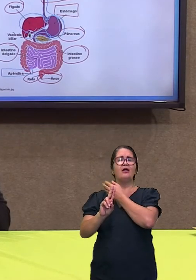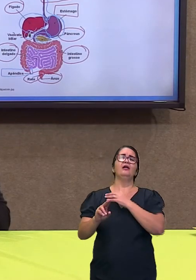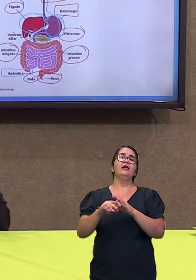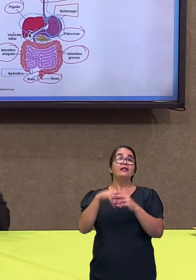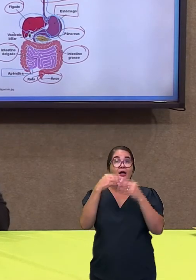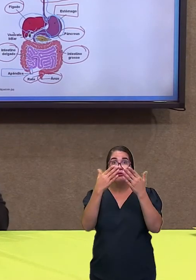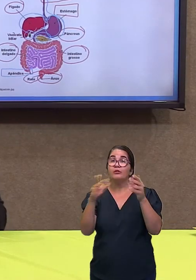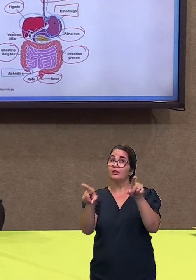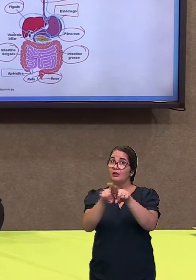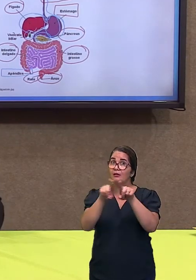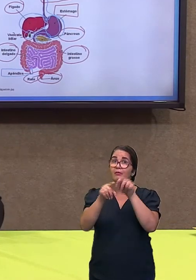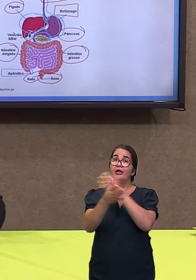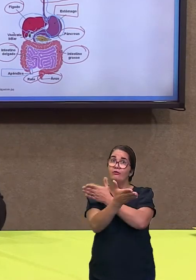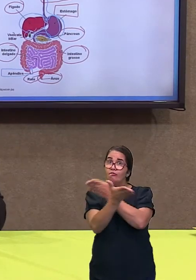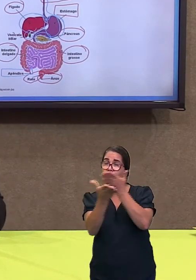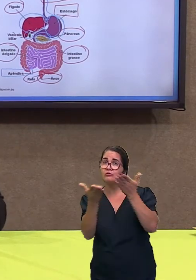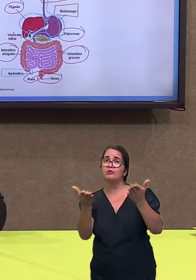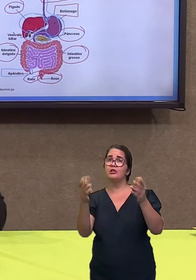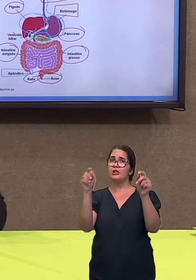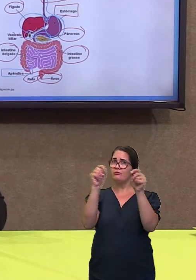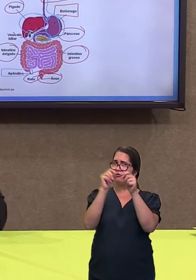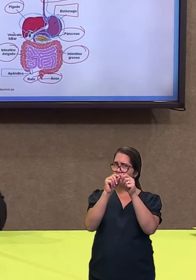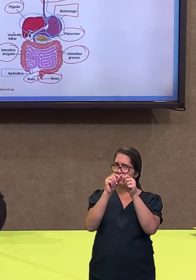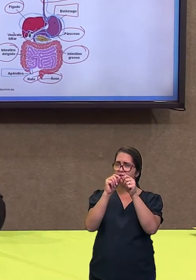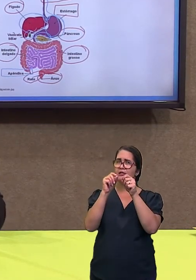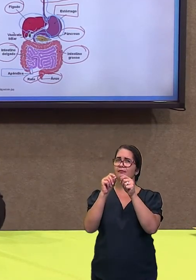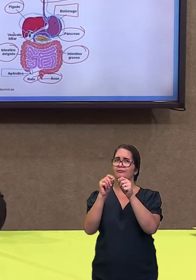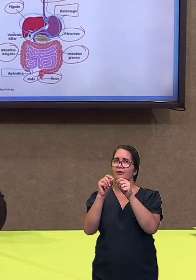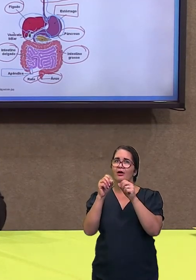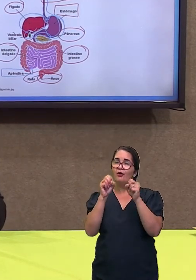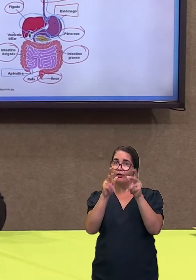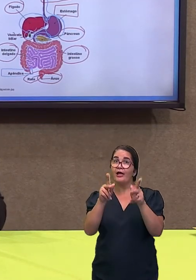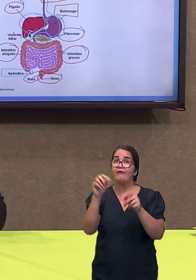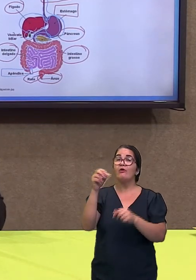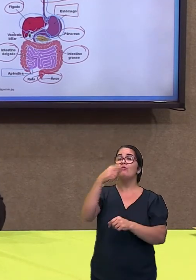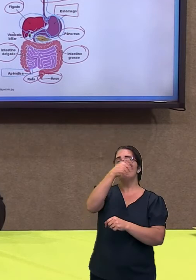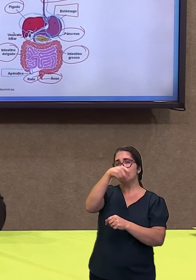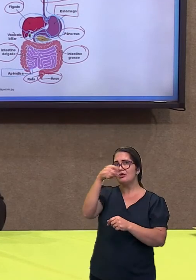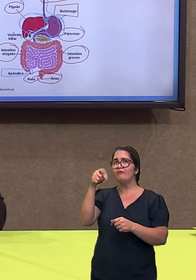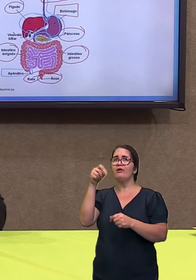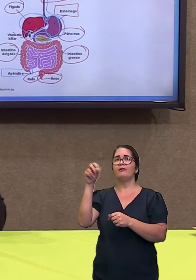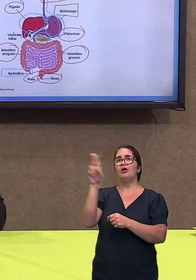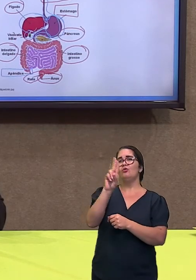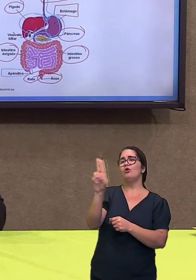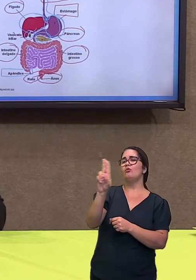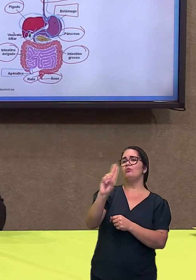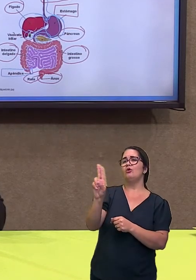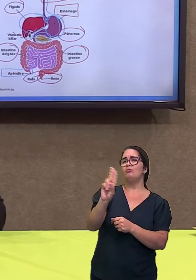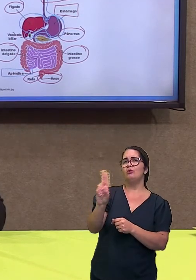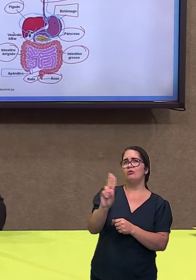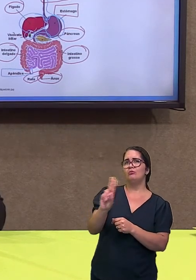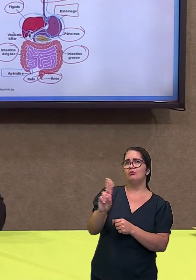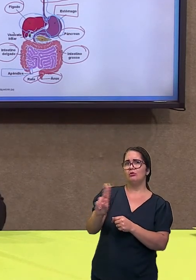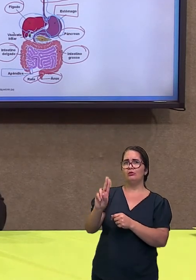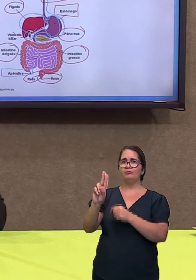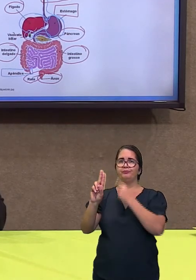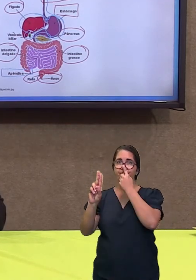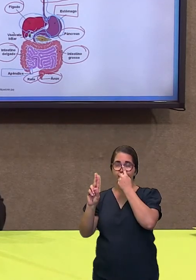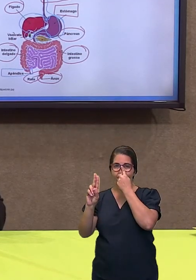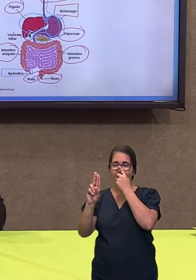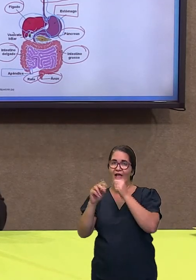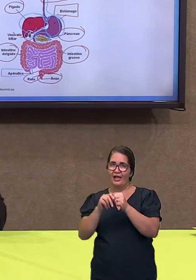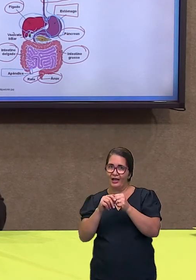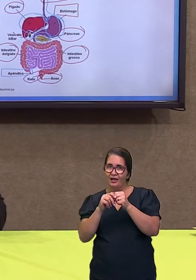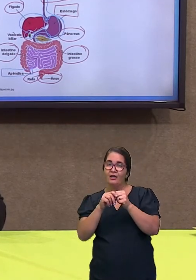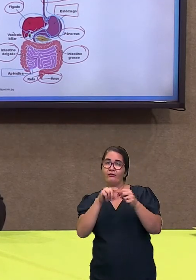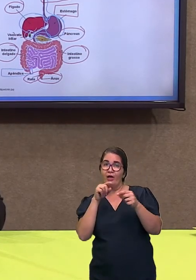uma seta e vou escrever que parte é essa. Vou fazer outra seta